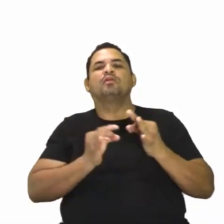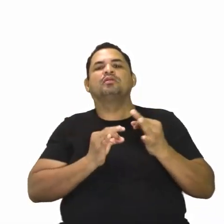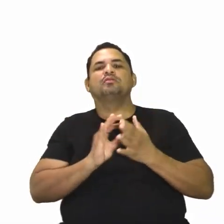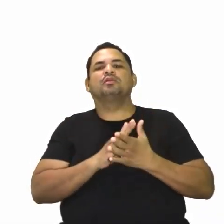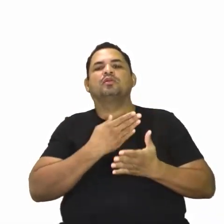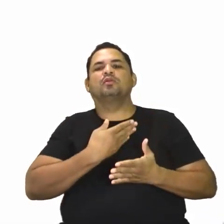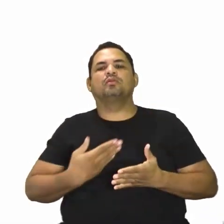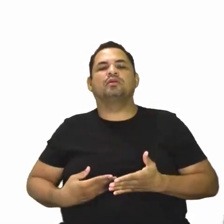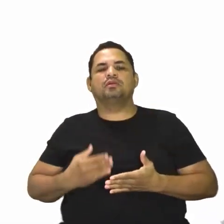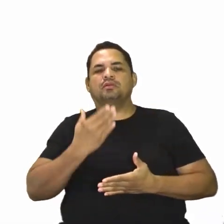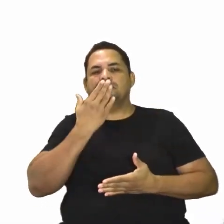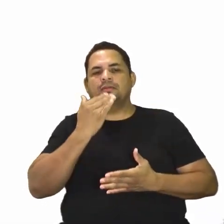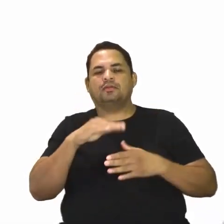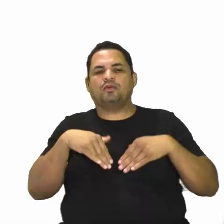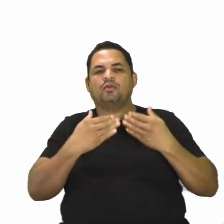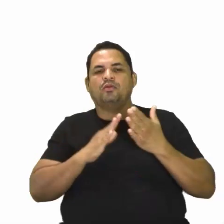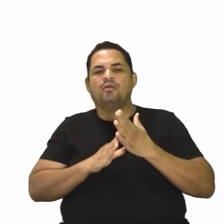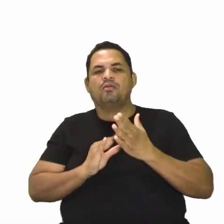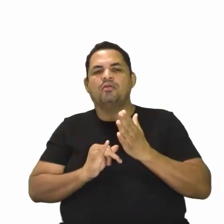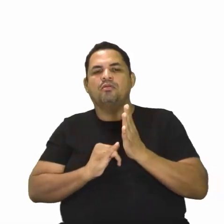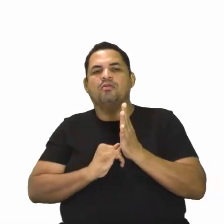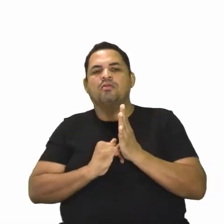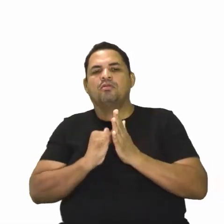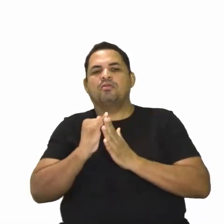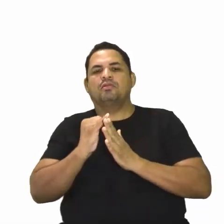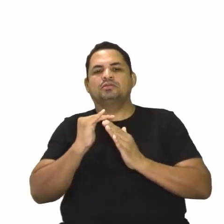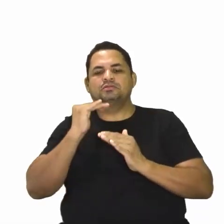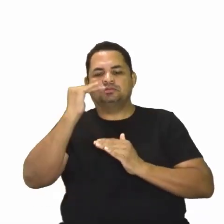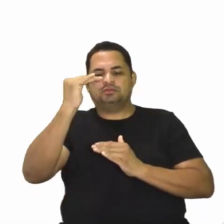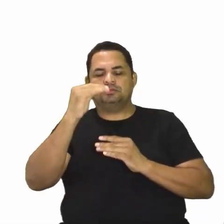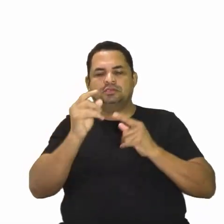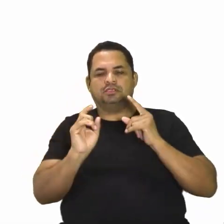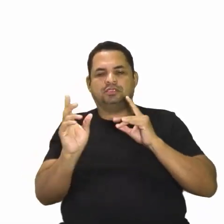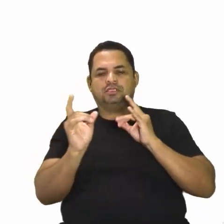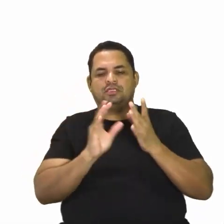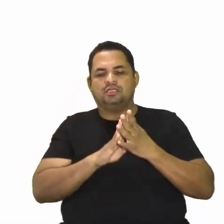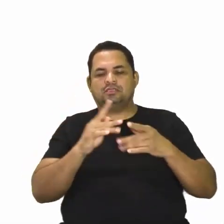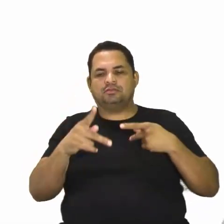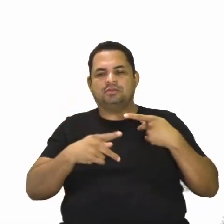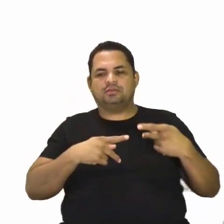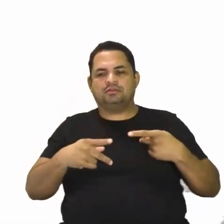Sarney e qual a inflação alcançada em cada plano?